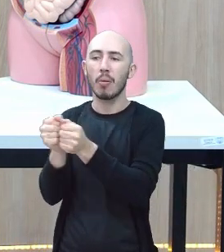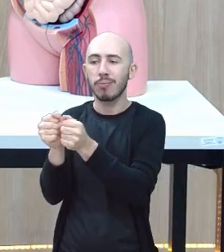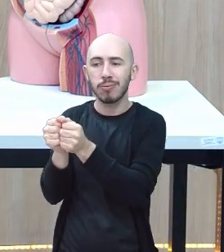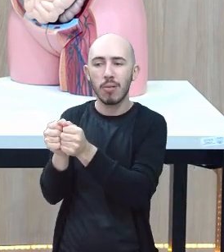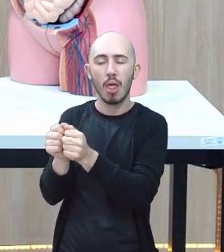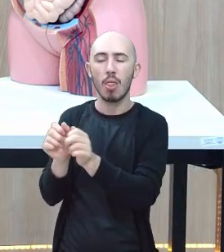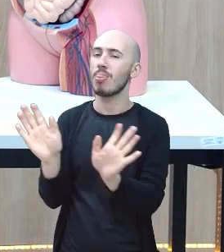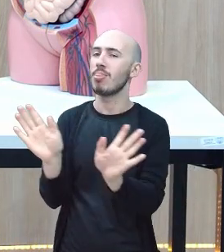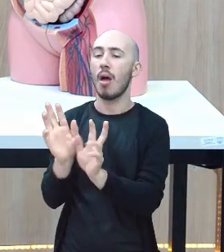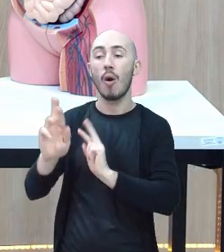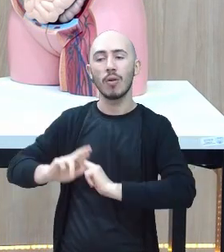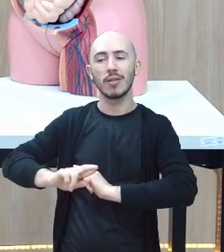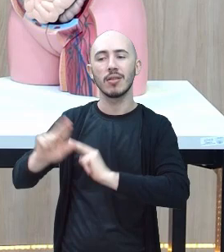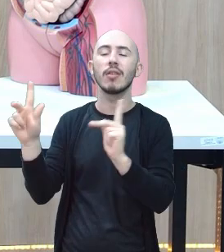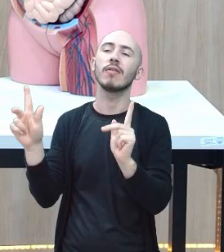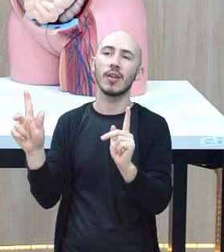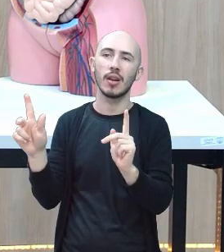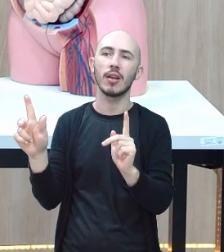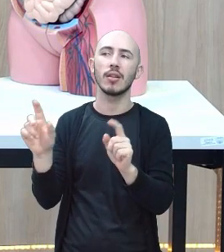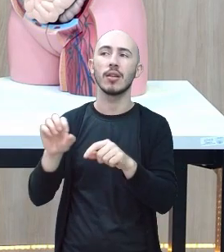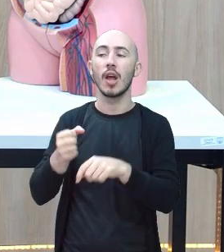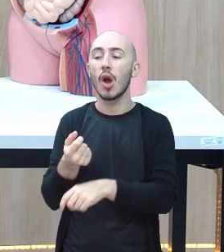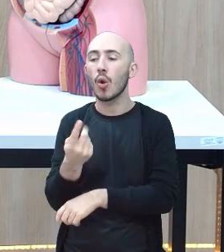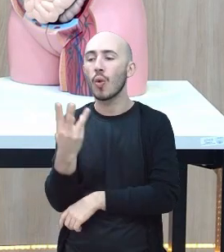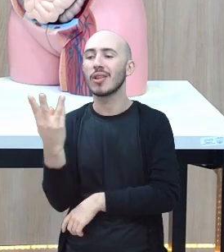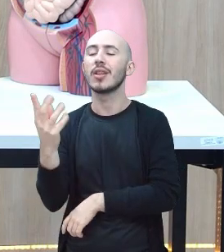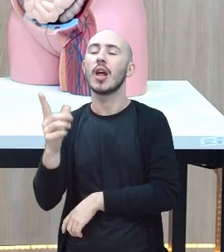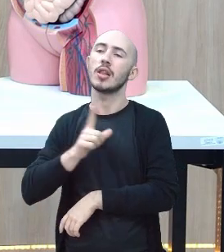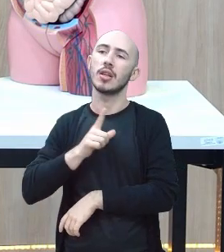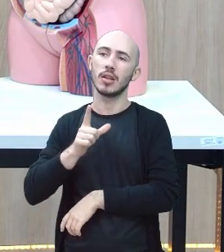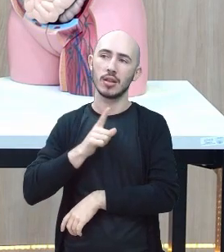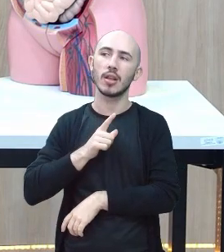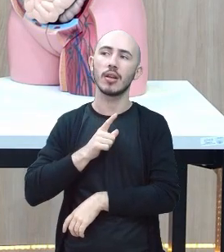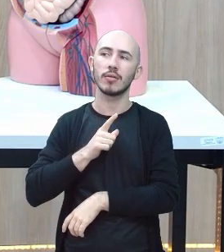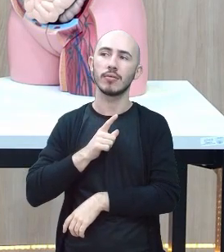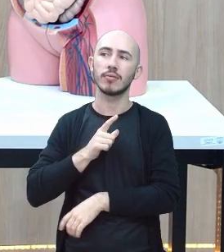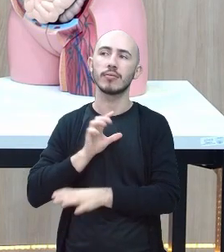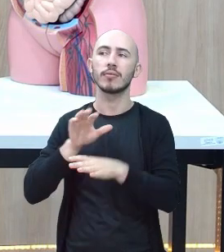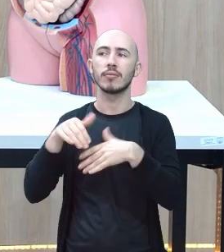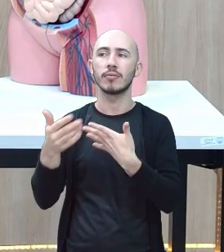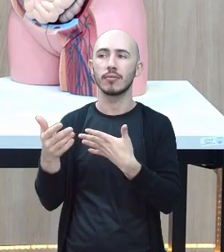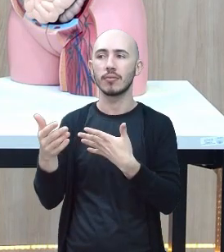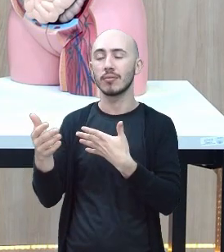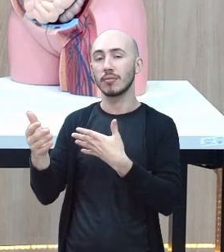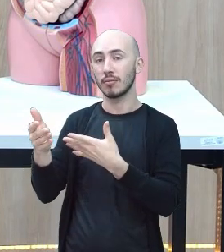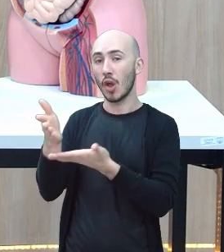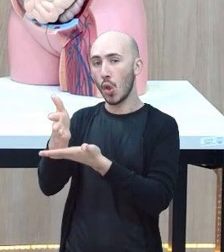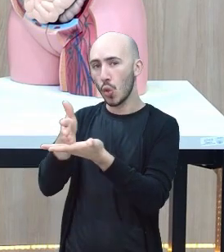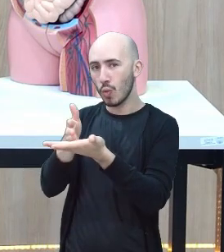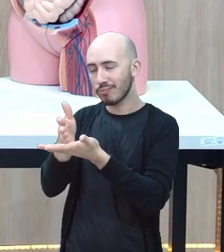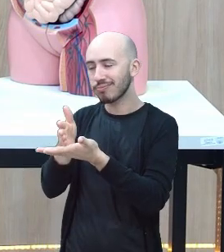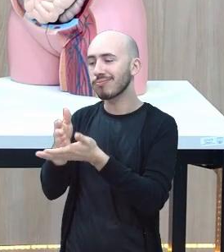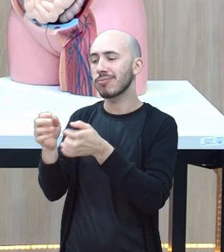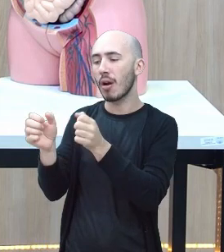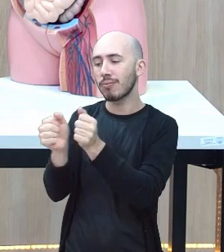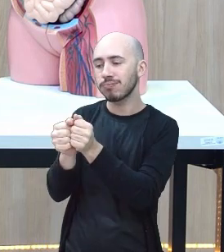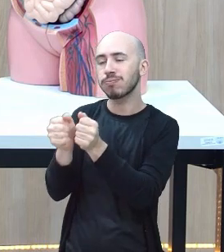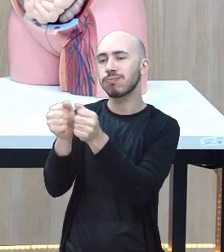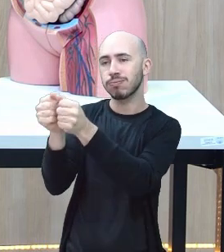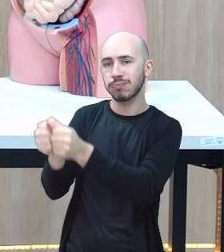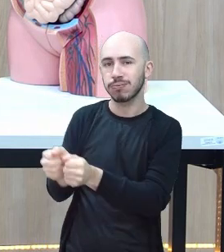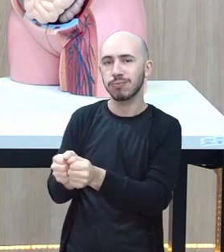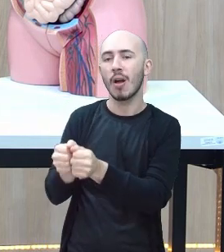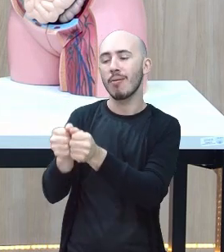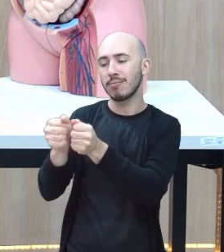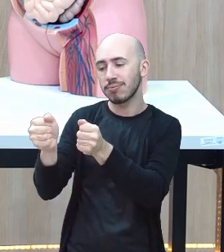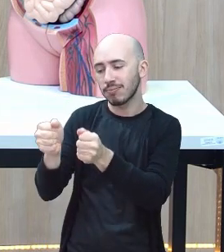ele apresenta uma grande quantidade de substância intercelular, ou seja, entre as células já existe um